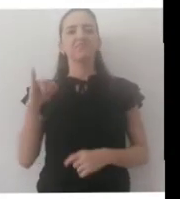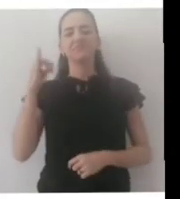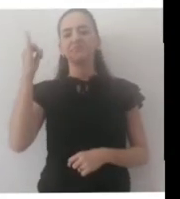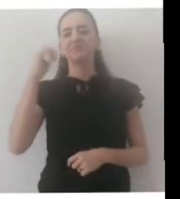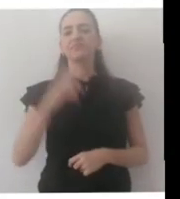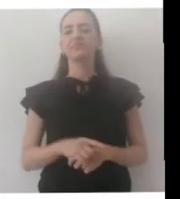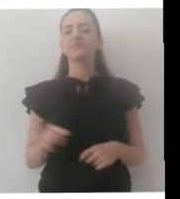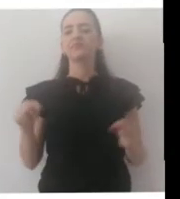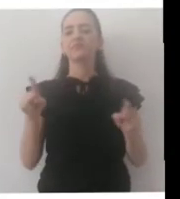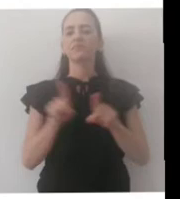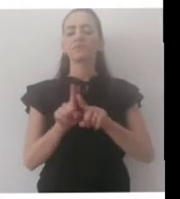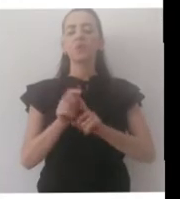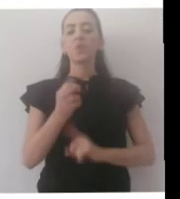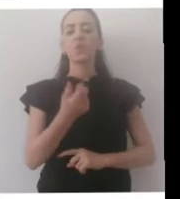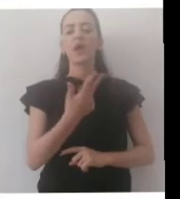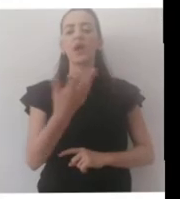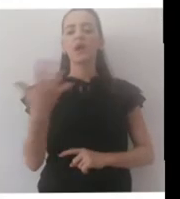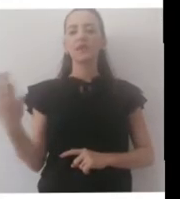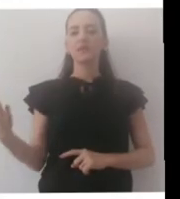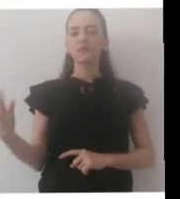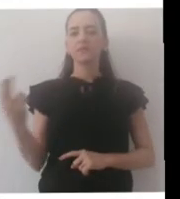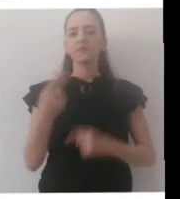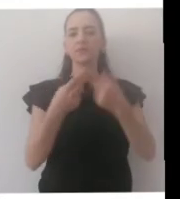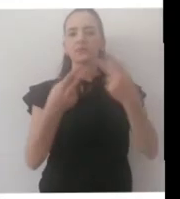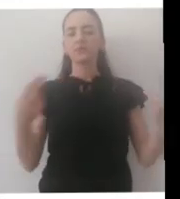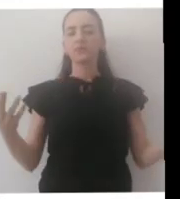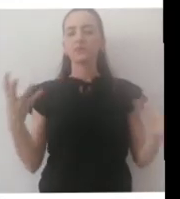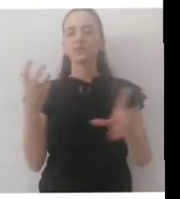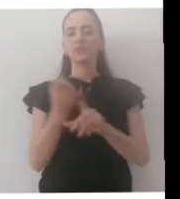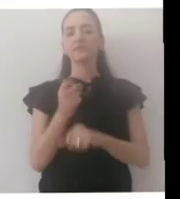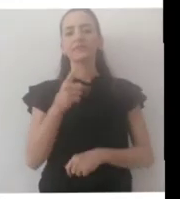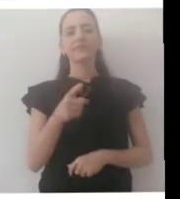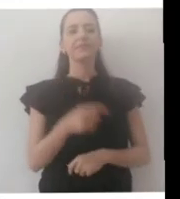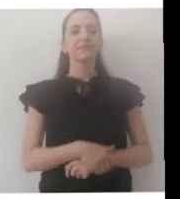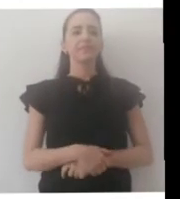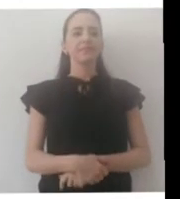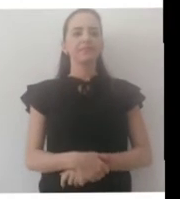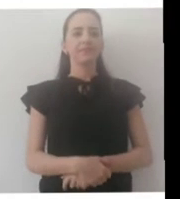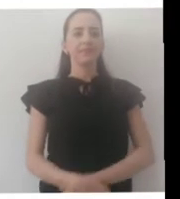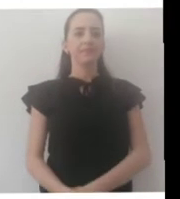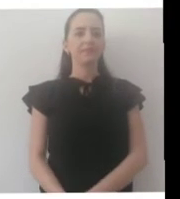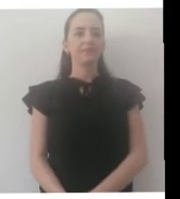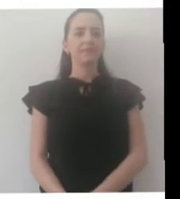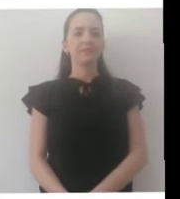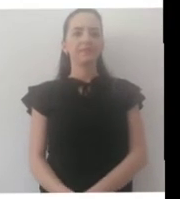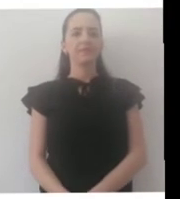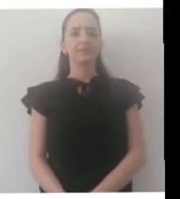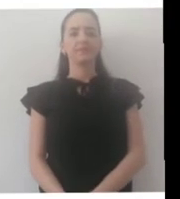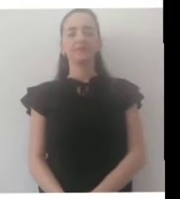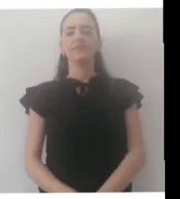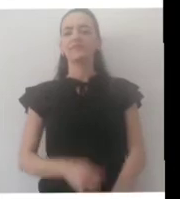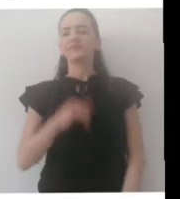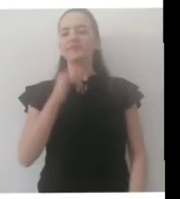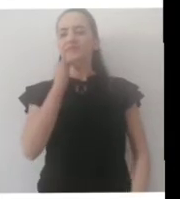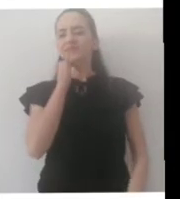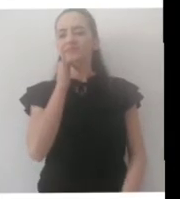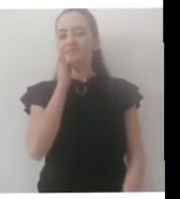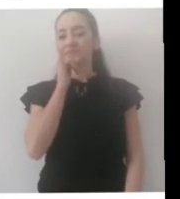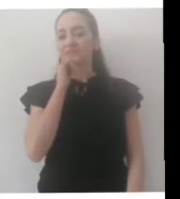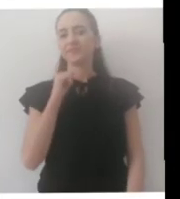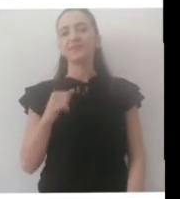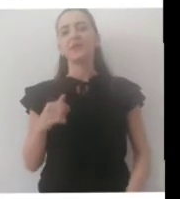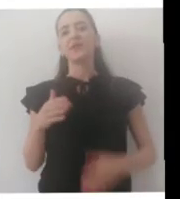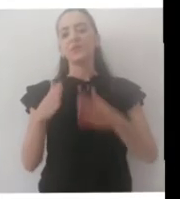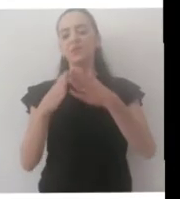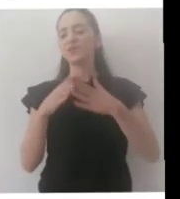muito importante. A quantificação de objetos, que a criança deve pensar quantificamente sobre os objetos. Por